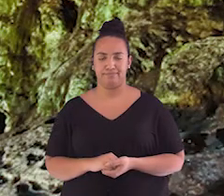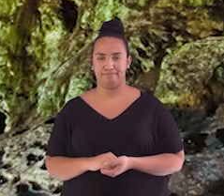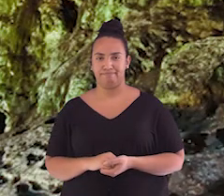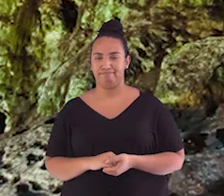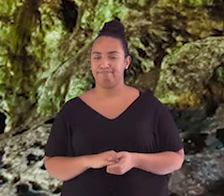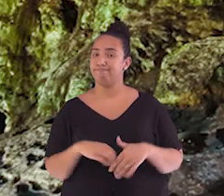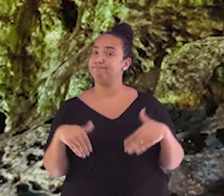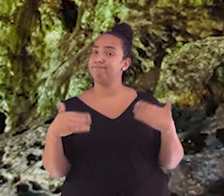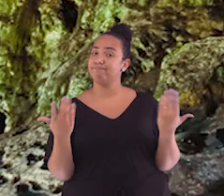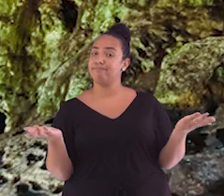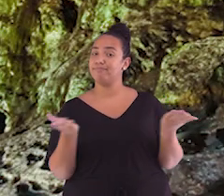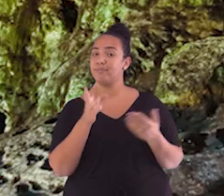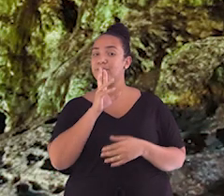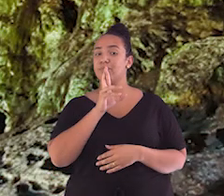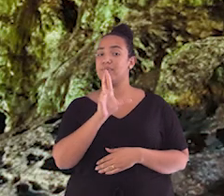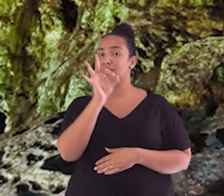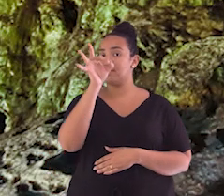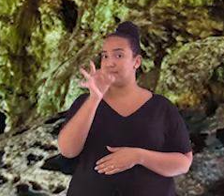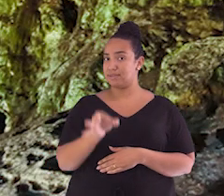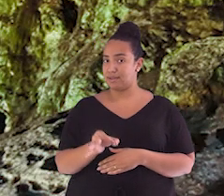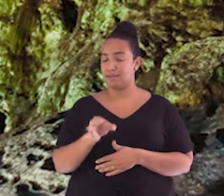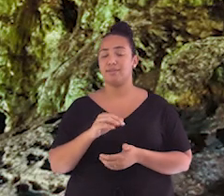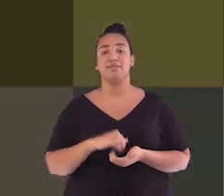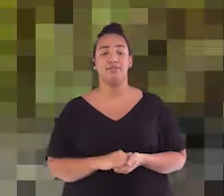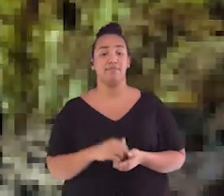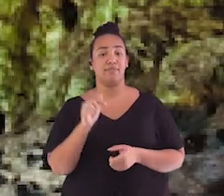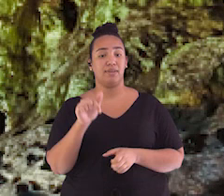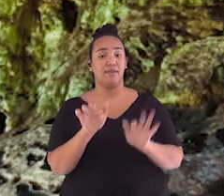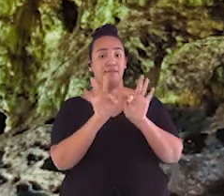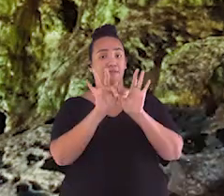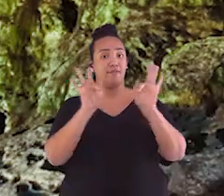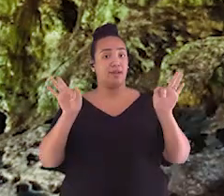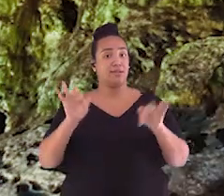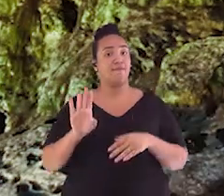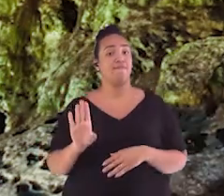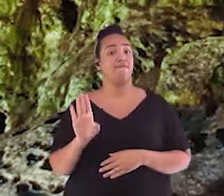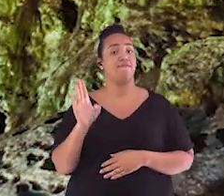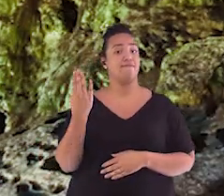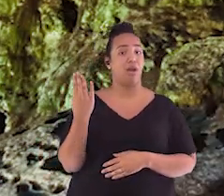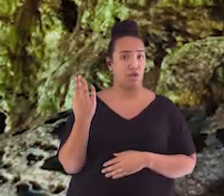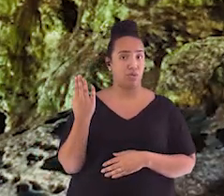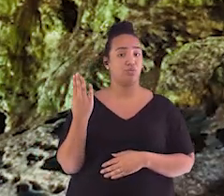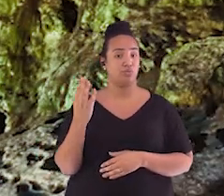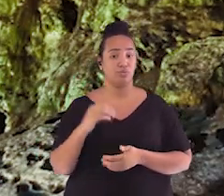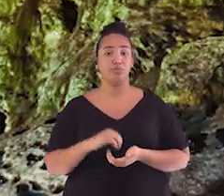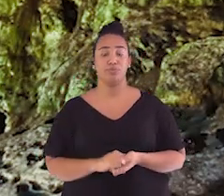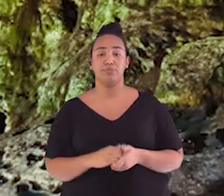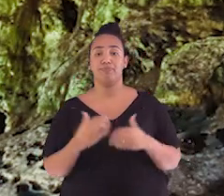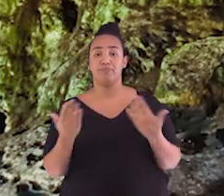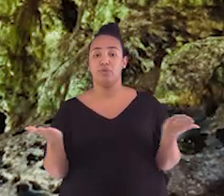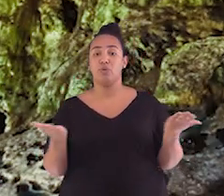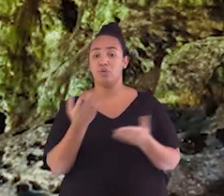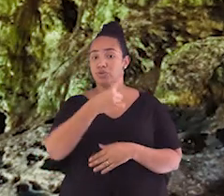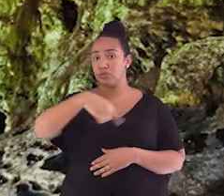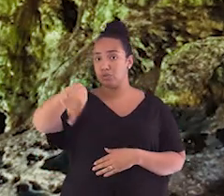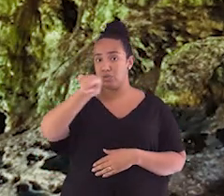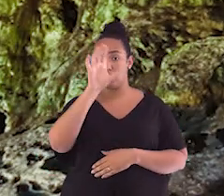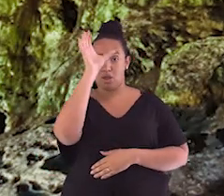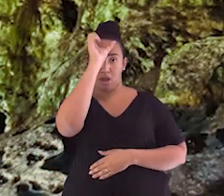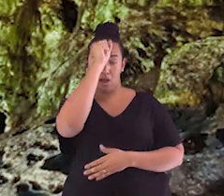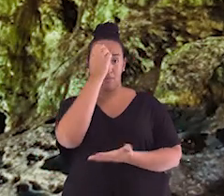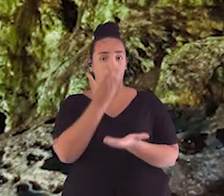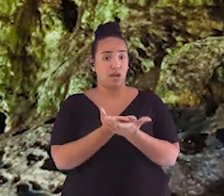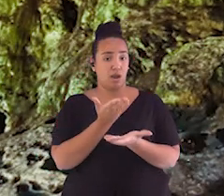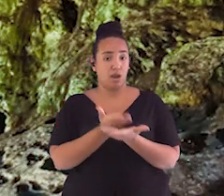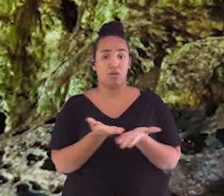Vamos para a correção. Essa afirmação, ela é falsa, tá? Afinal de contas, conforme aprendemos em nossa aula,